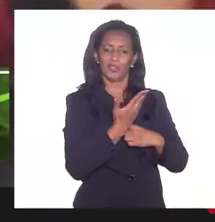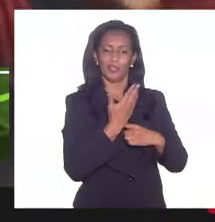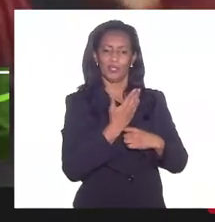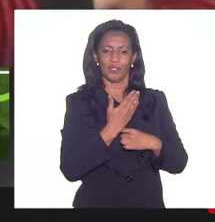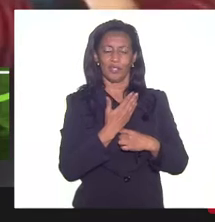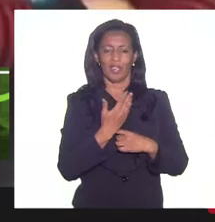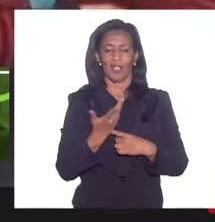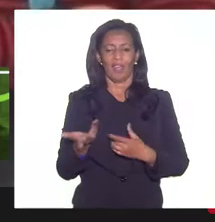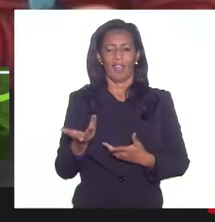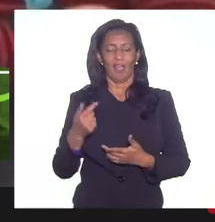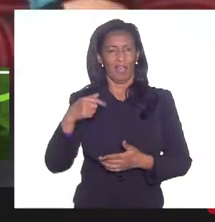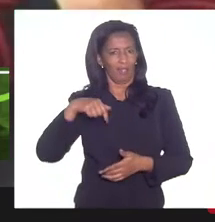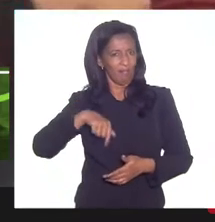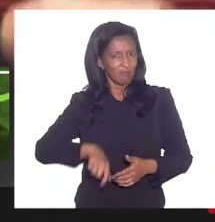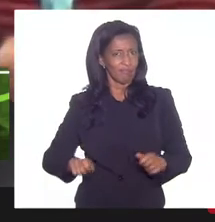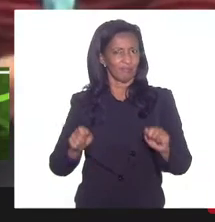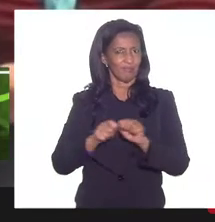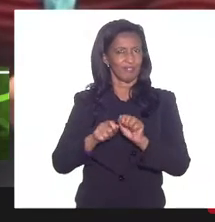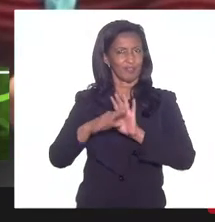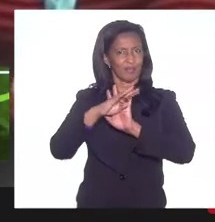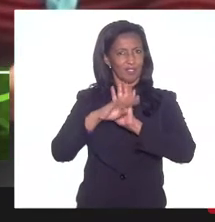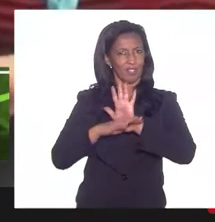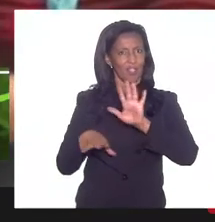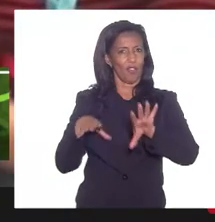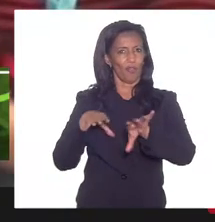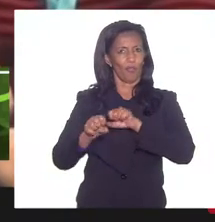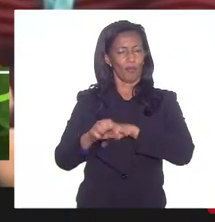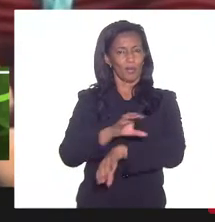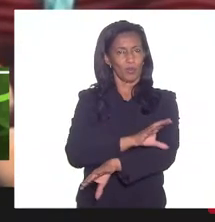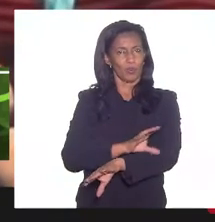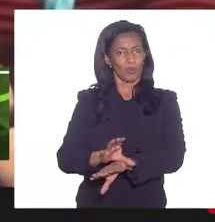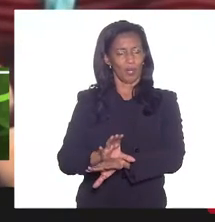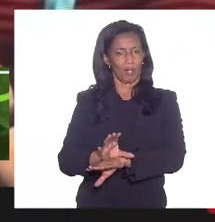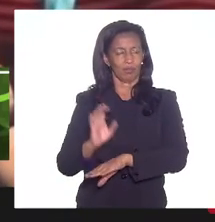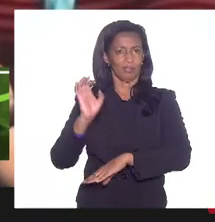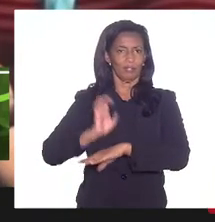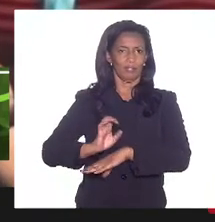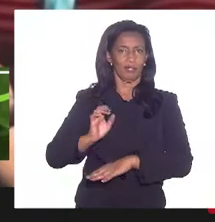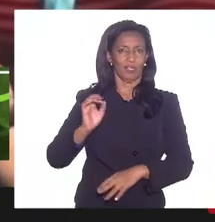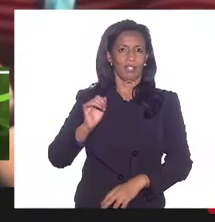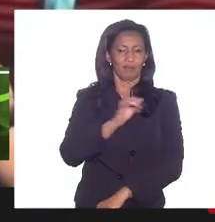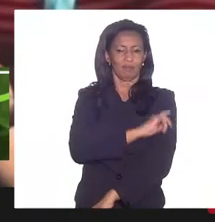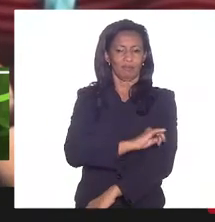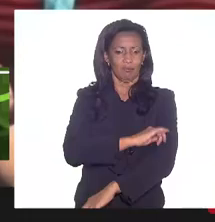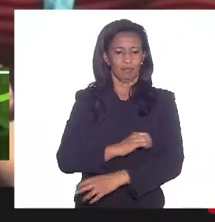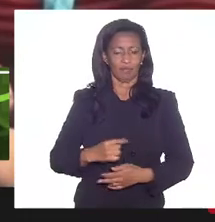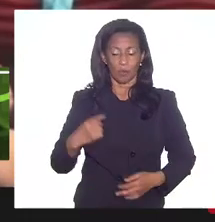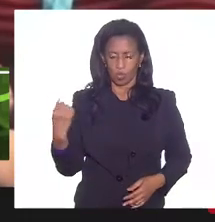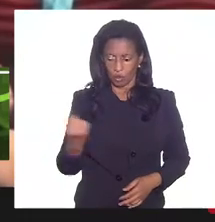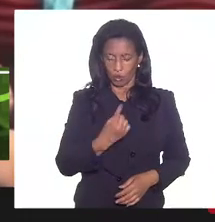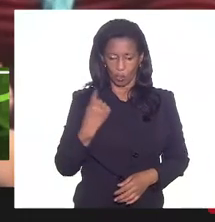a instituir o programa de formação cultural do estado do Rio de Janeiro que nós estamos carinhosamente chamando